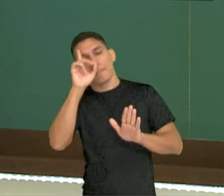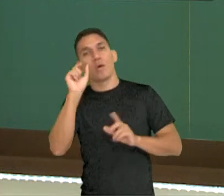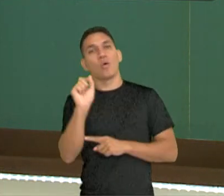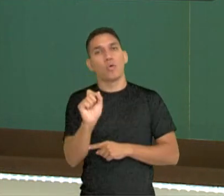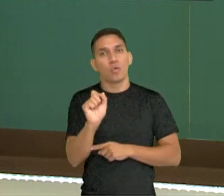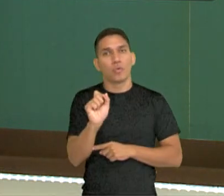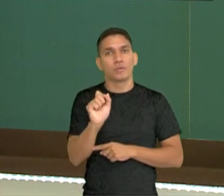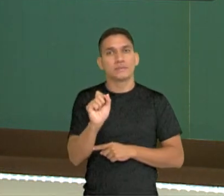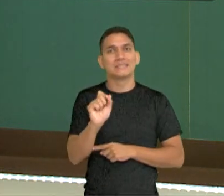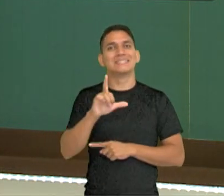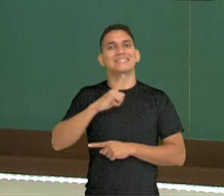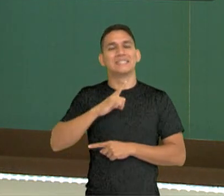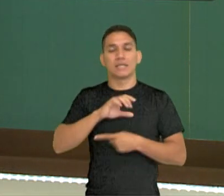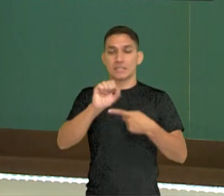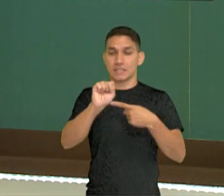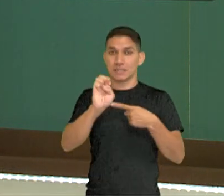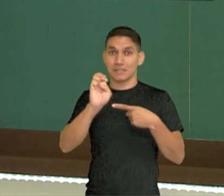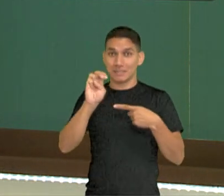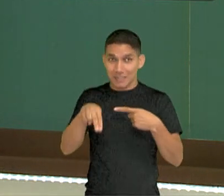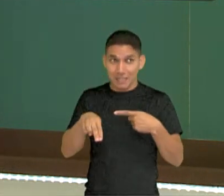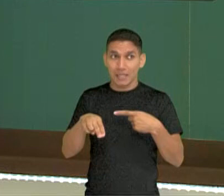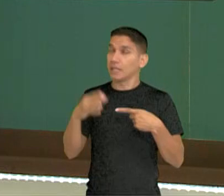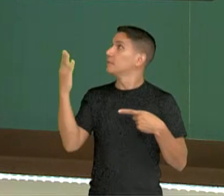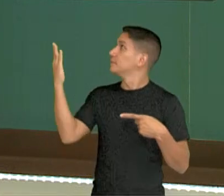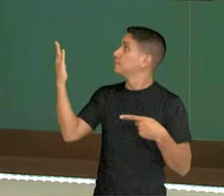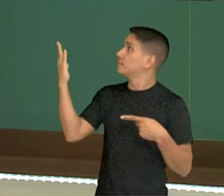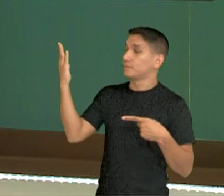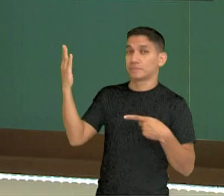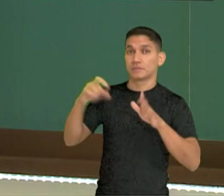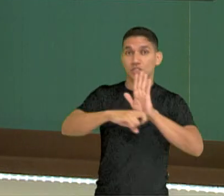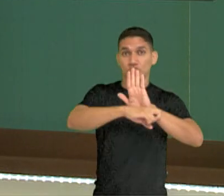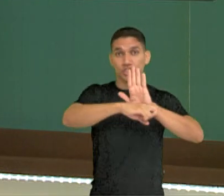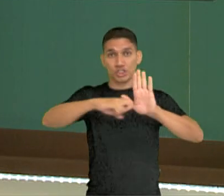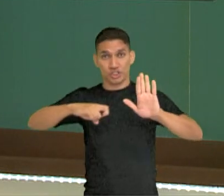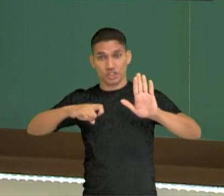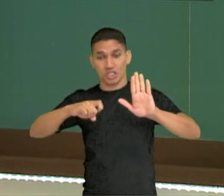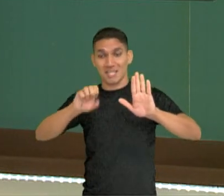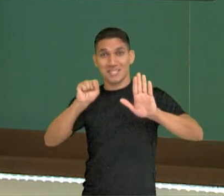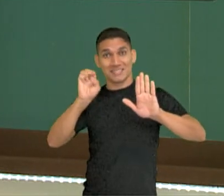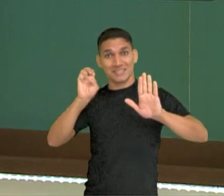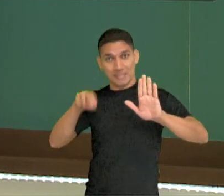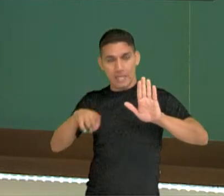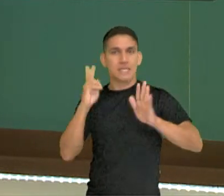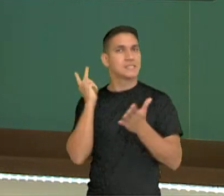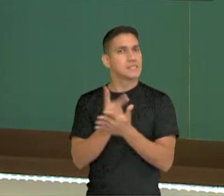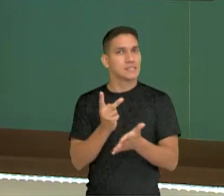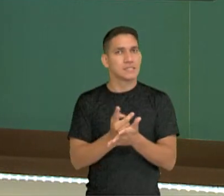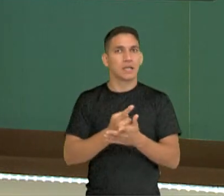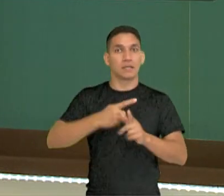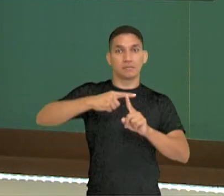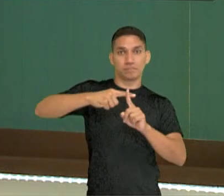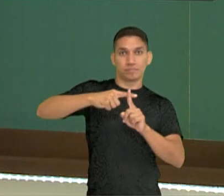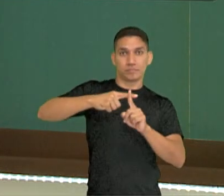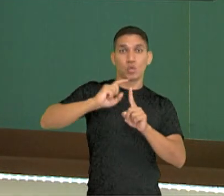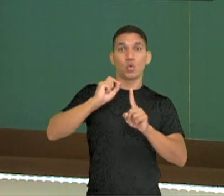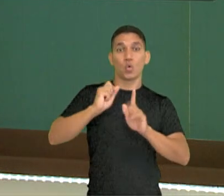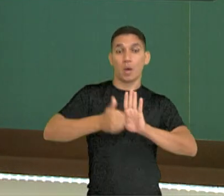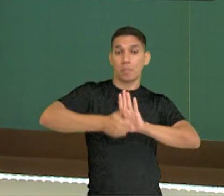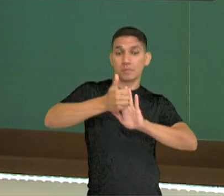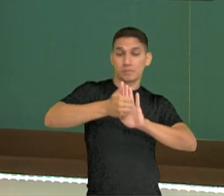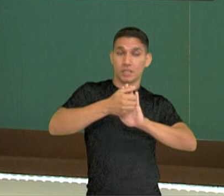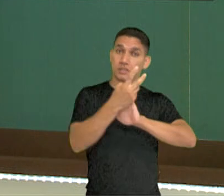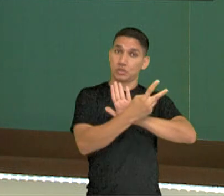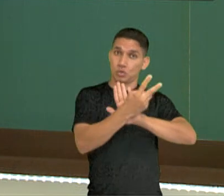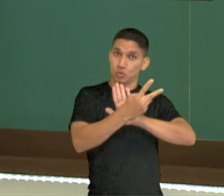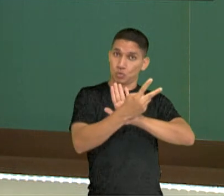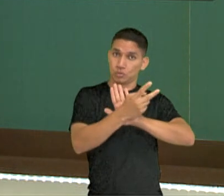valor de seno de um ângulo é visto sobre o eixo x, ou seja, positivo no primeiro e segundo